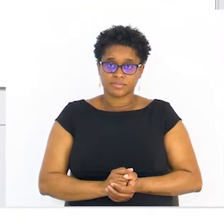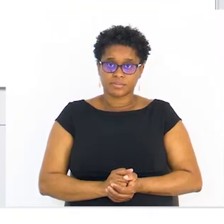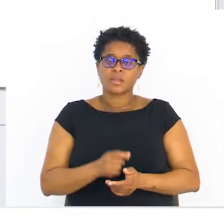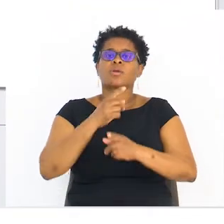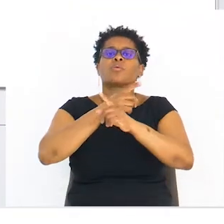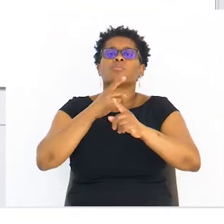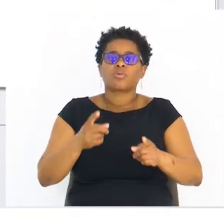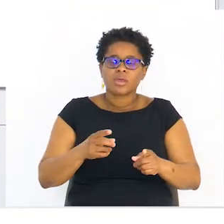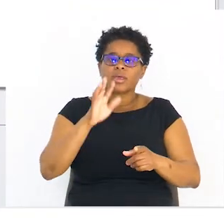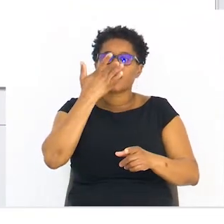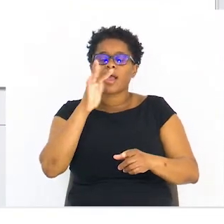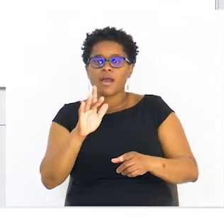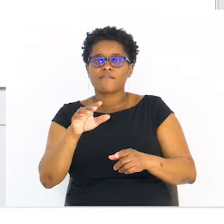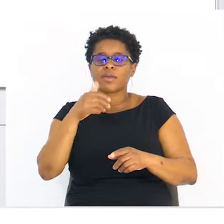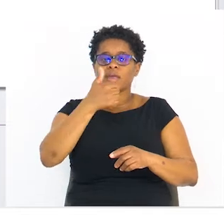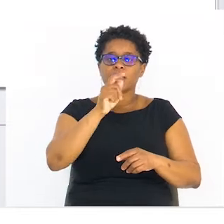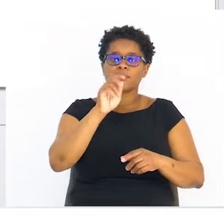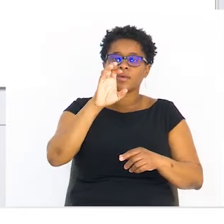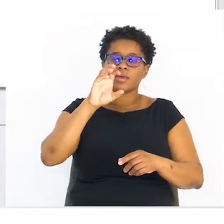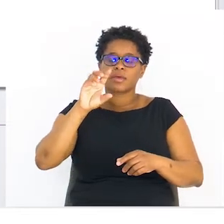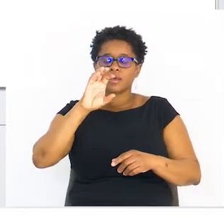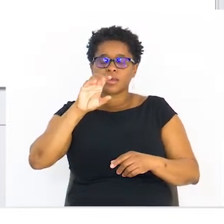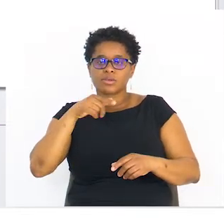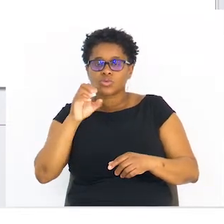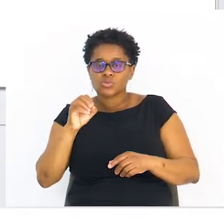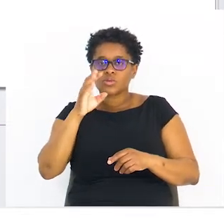Por que a África é o berço da humanidade?